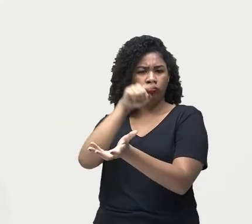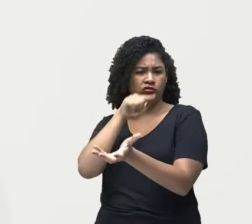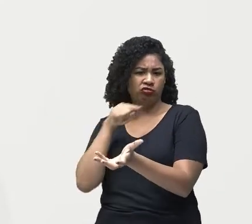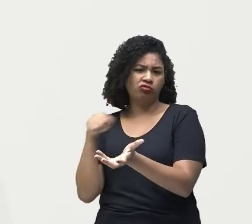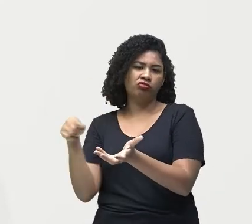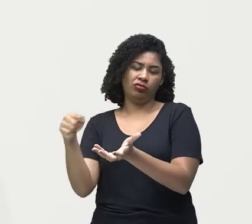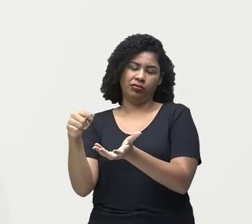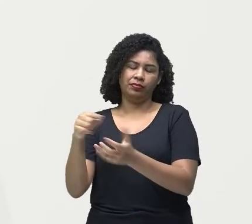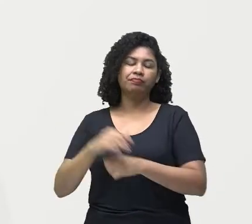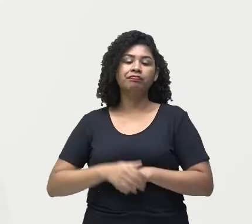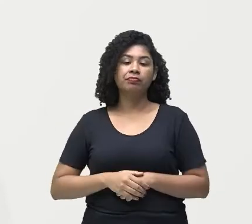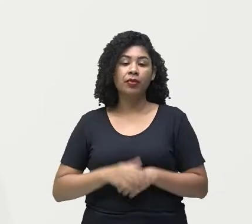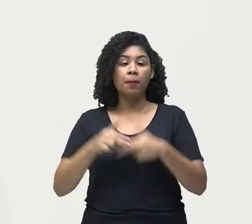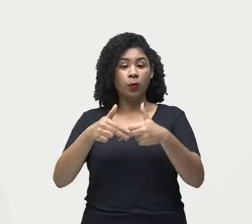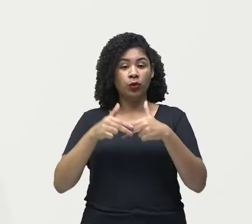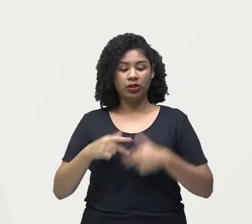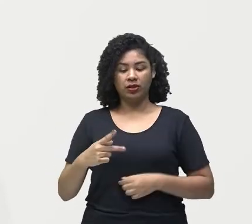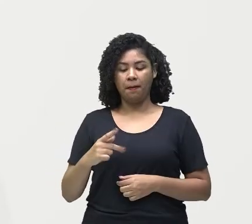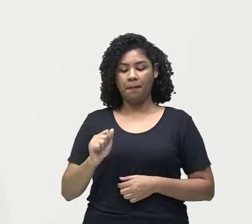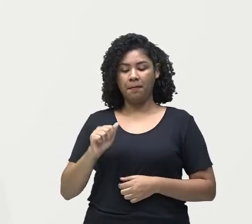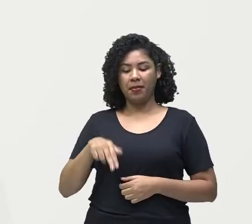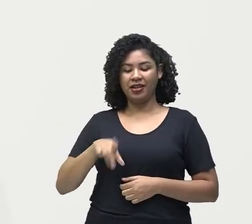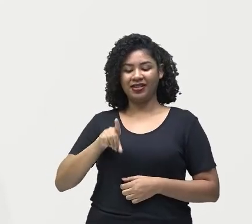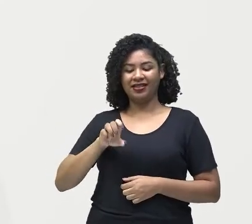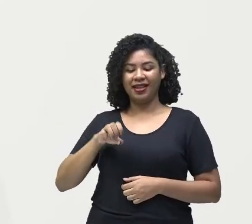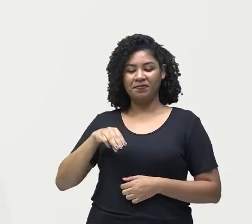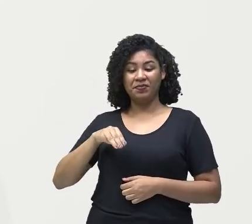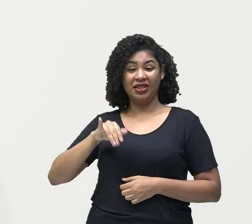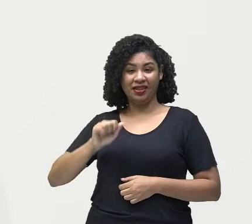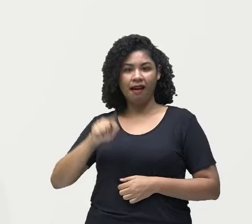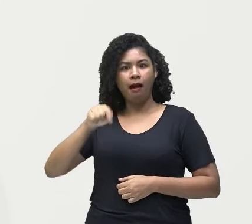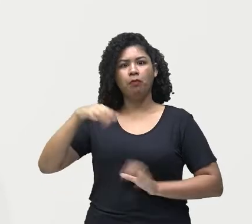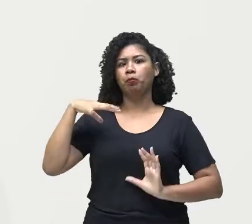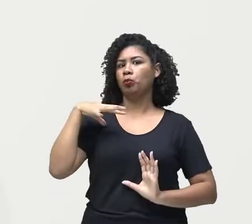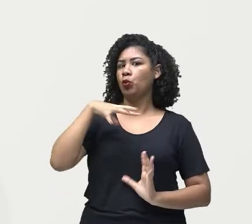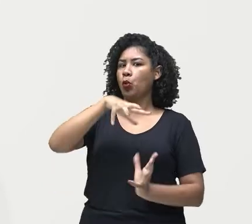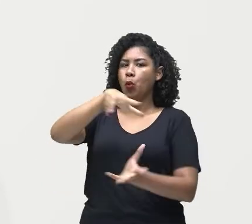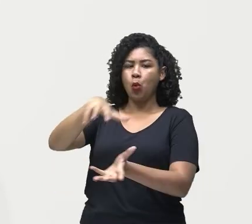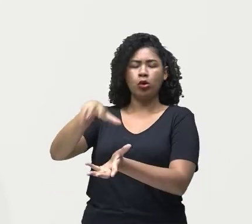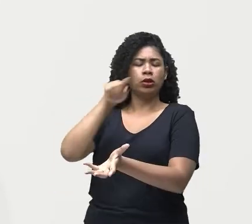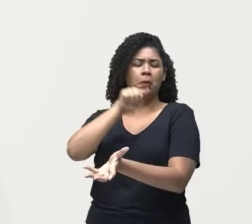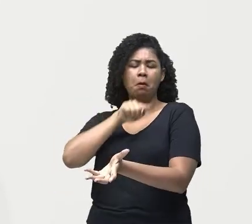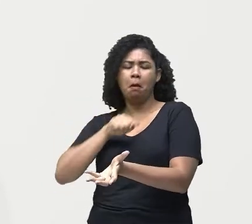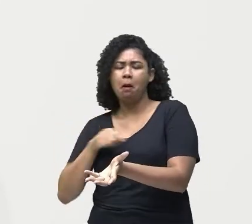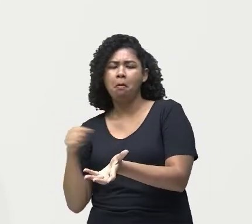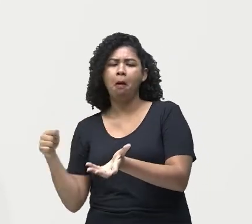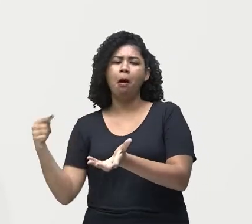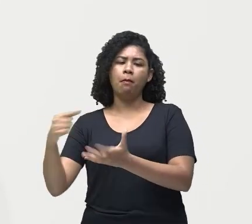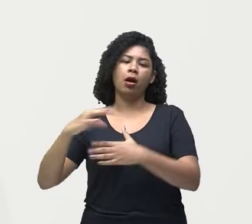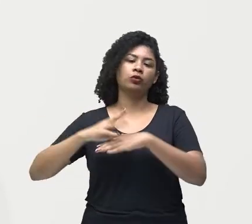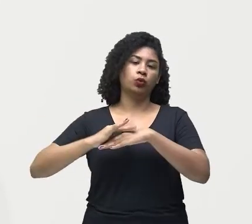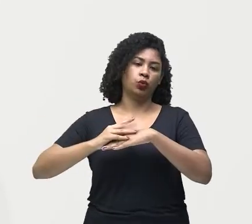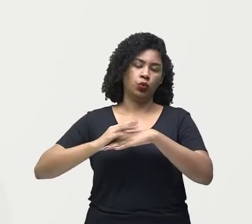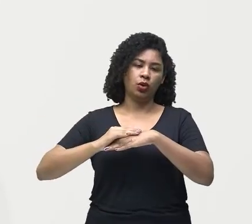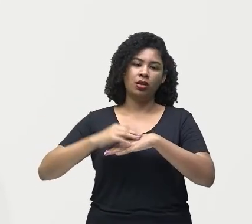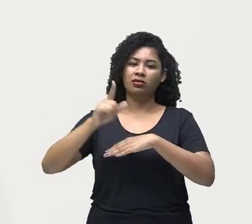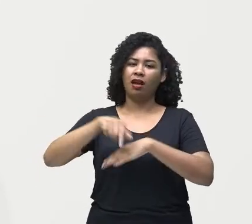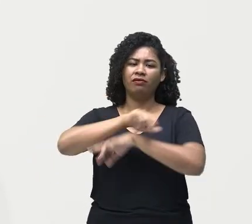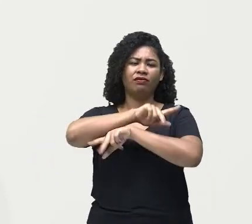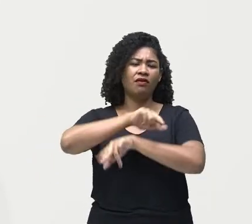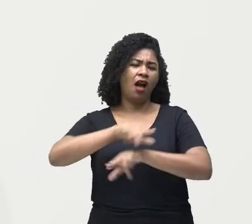uma pandemia é a disseminação mundial de uma doença, quando